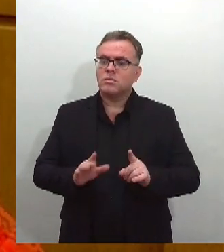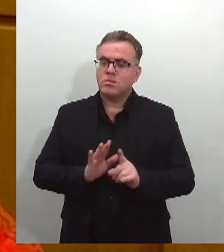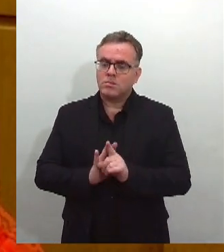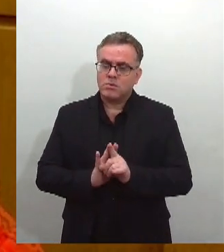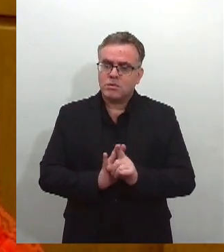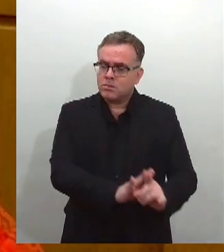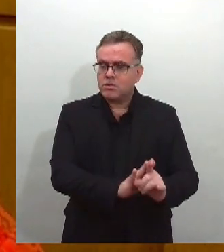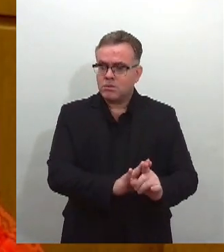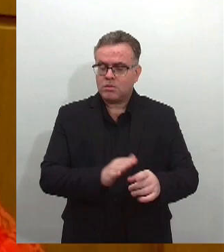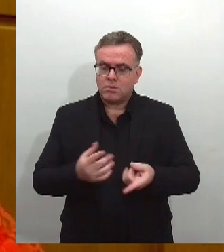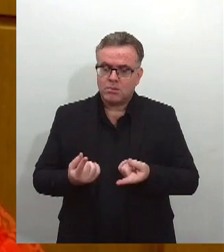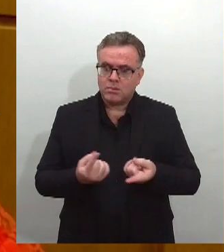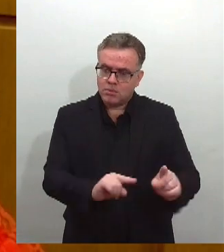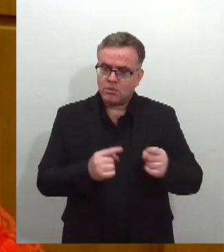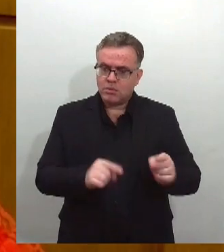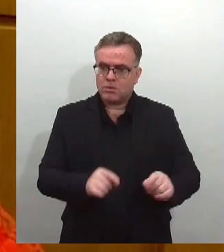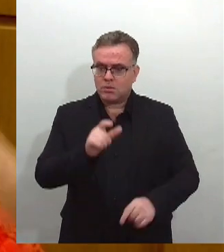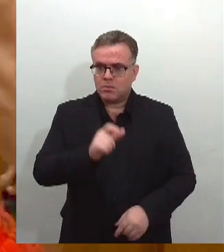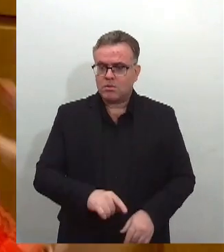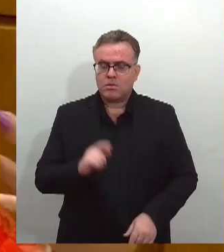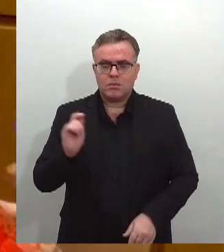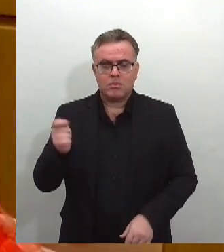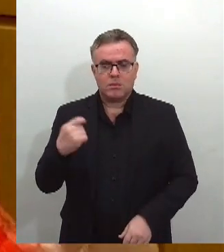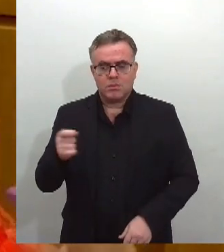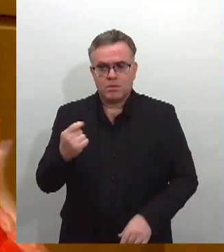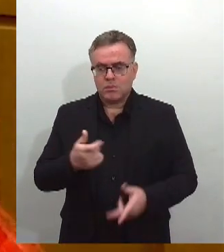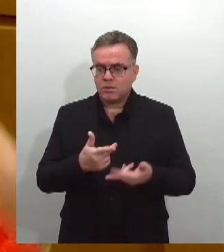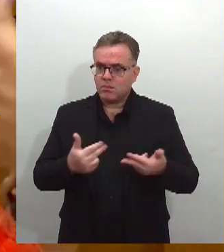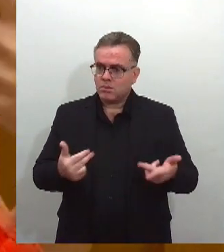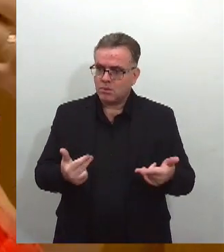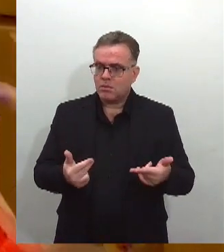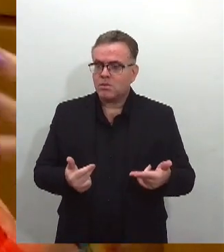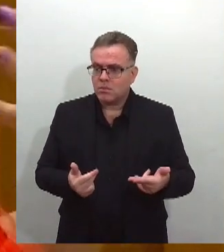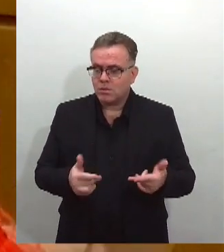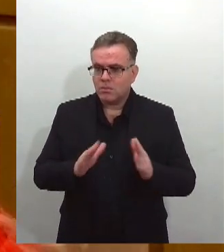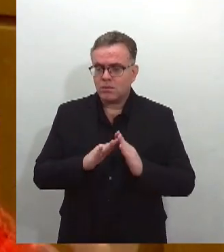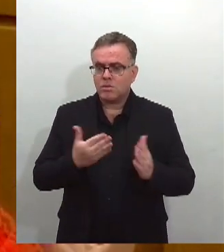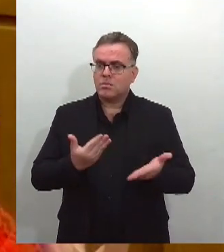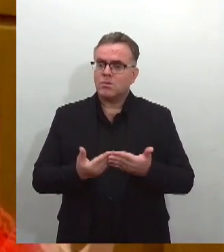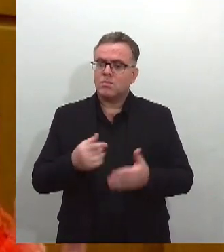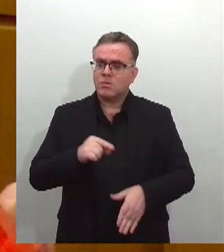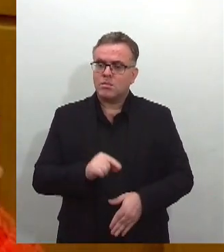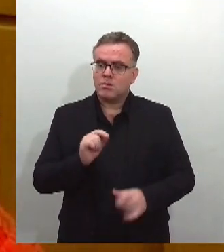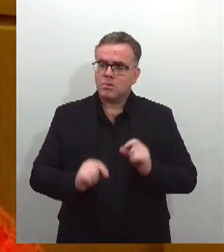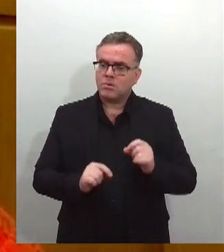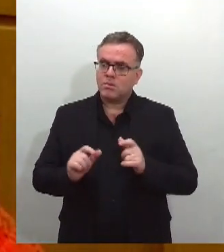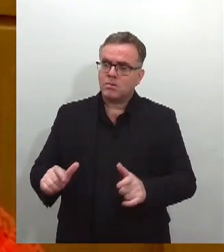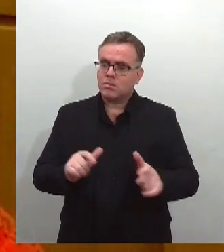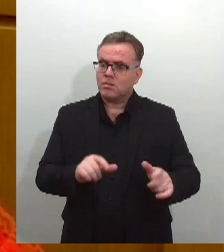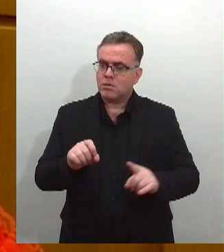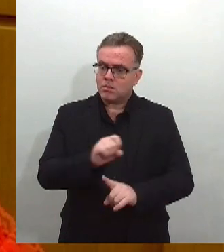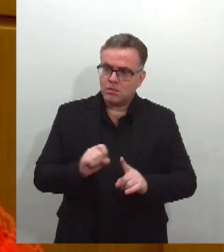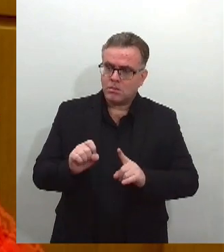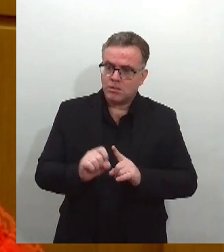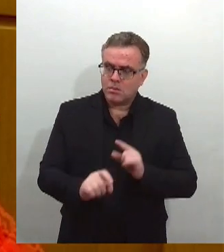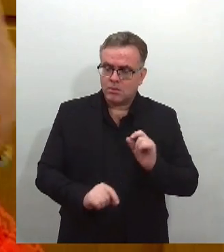compulsoriamente para a prostituição porque a escola, os espaços sociais